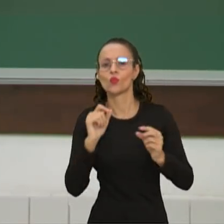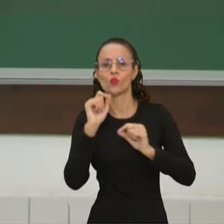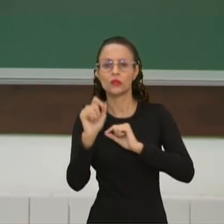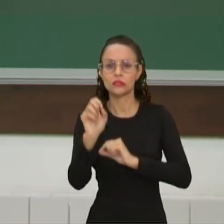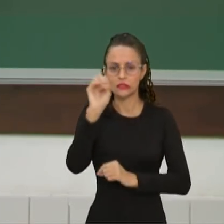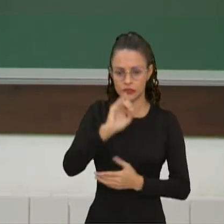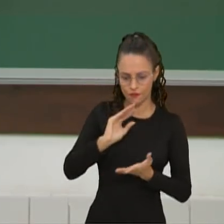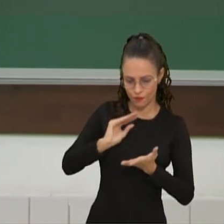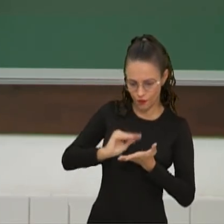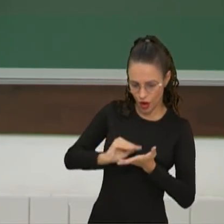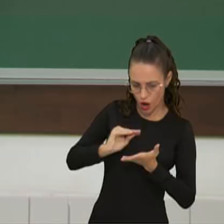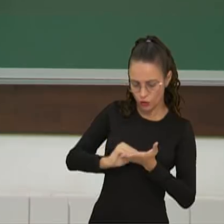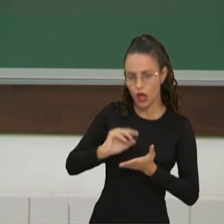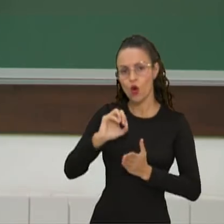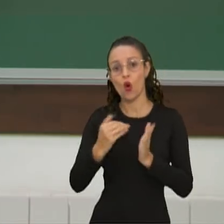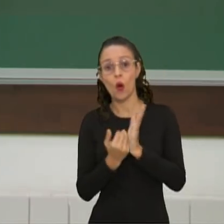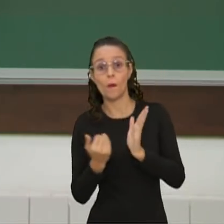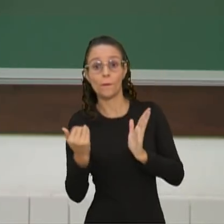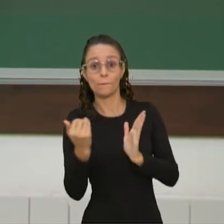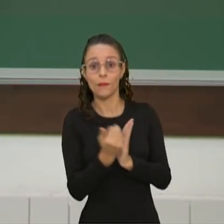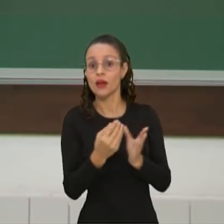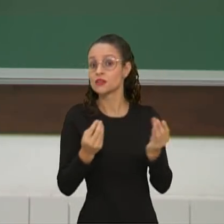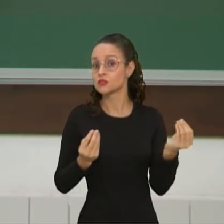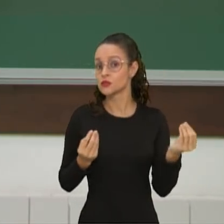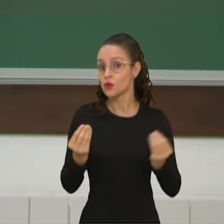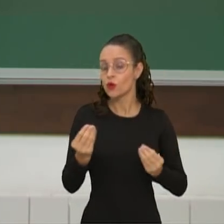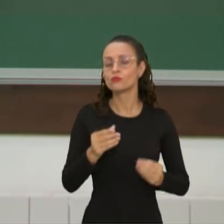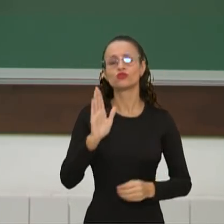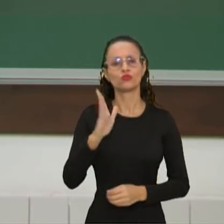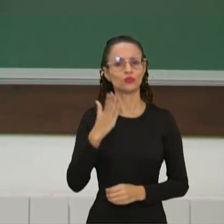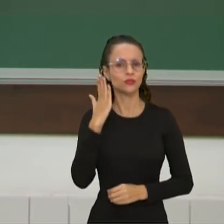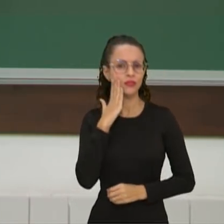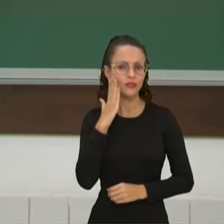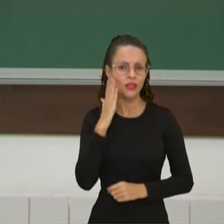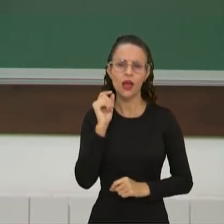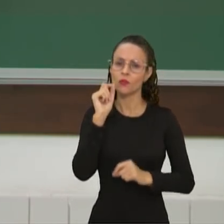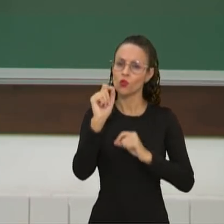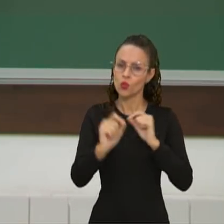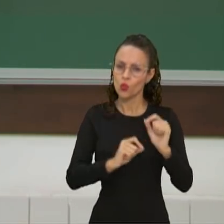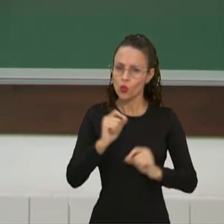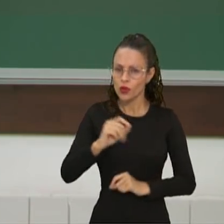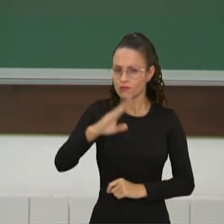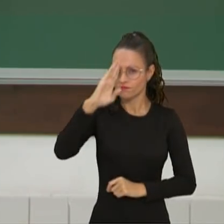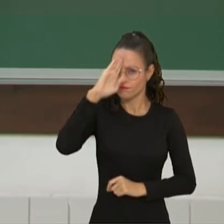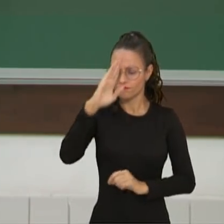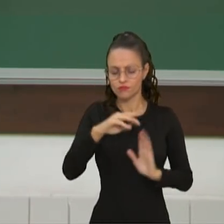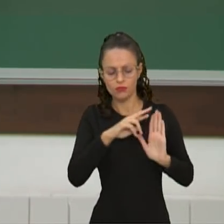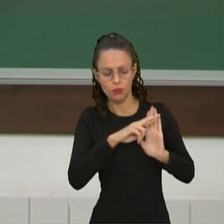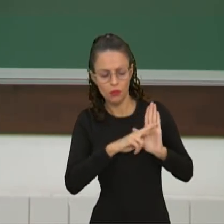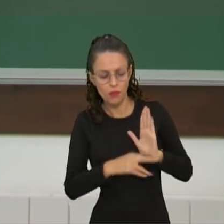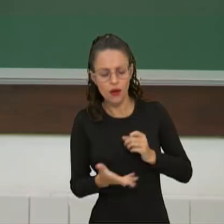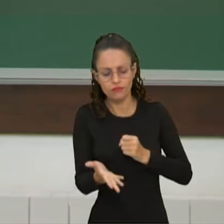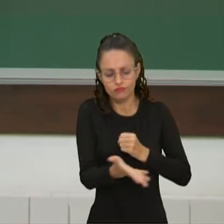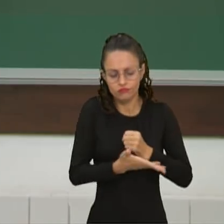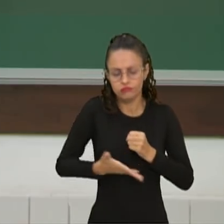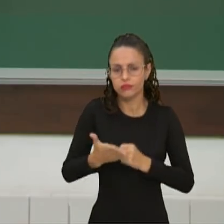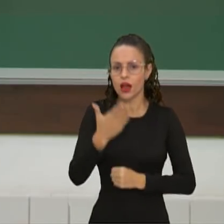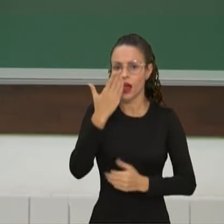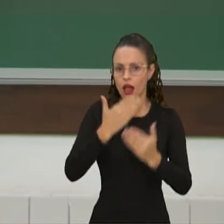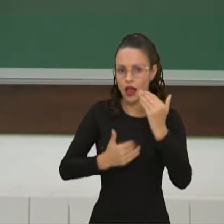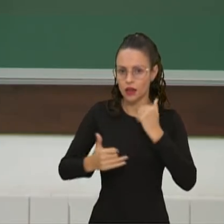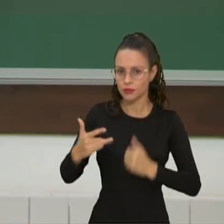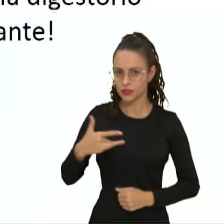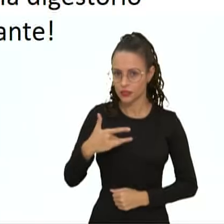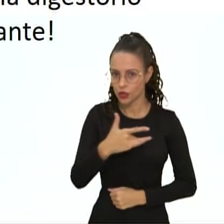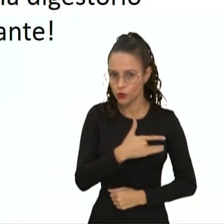se faltar ou se comer em excesso, tá? Nós já sabemos os princípios de uma alimentação saudável, o que dá para melhorar aí na